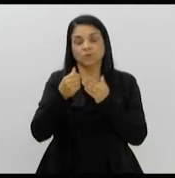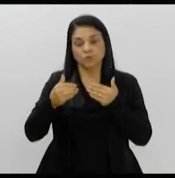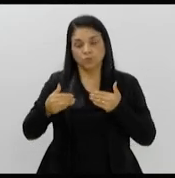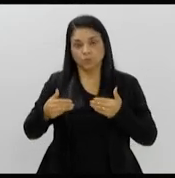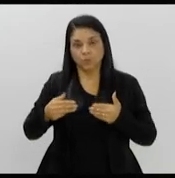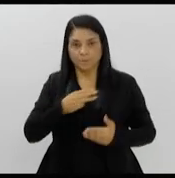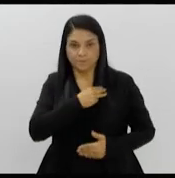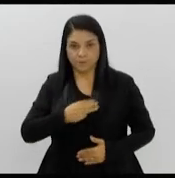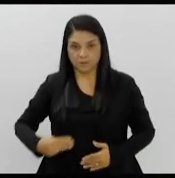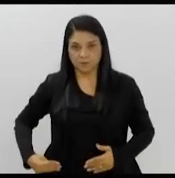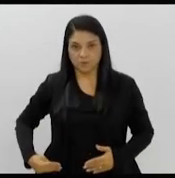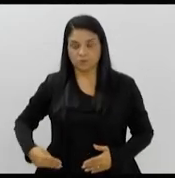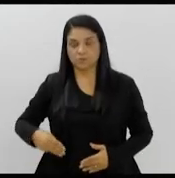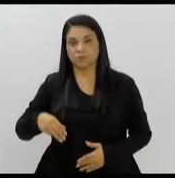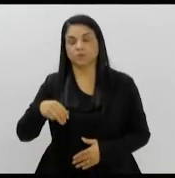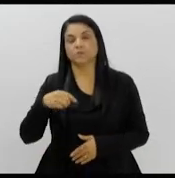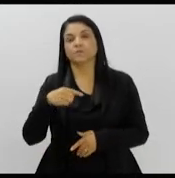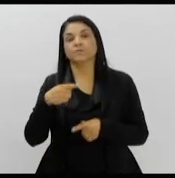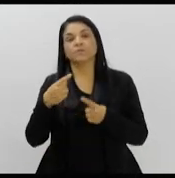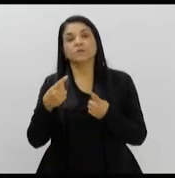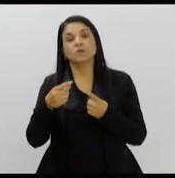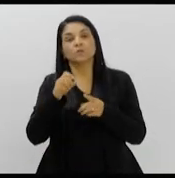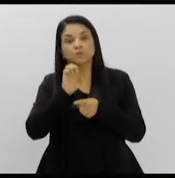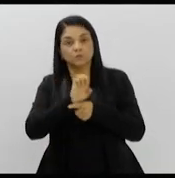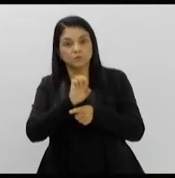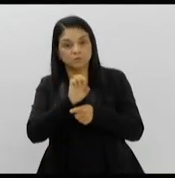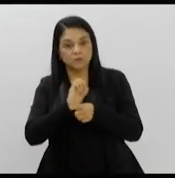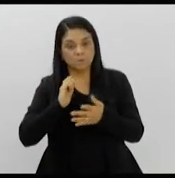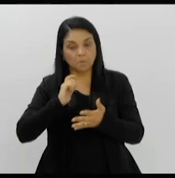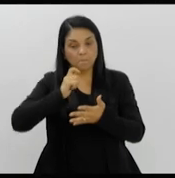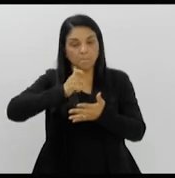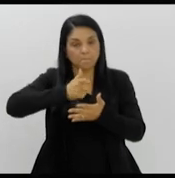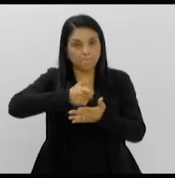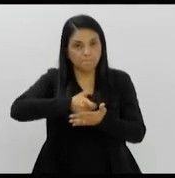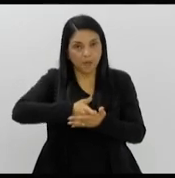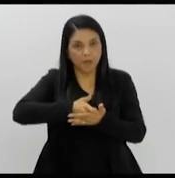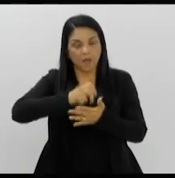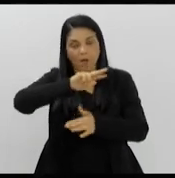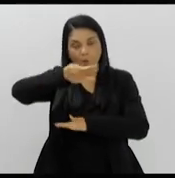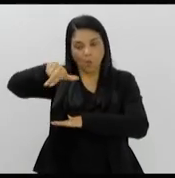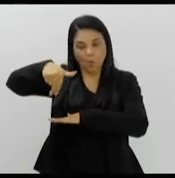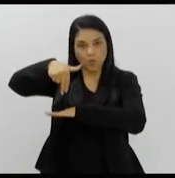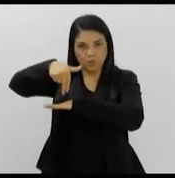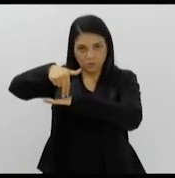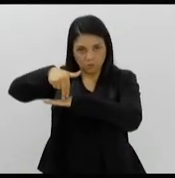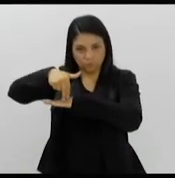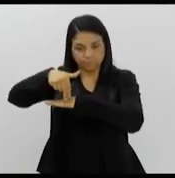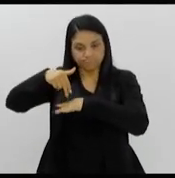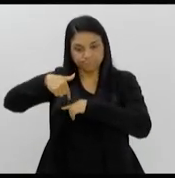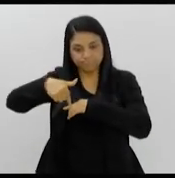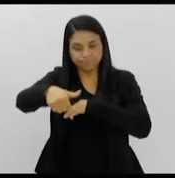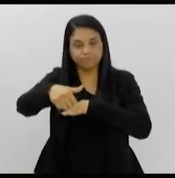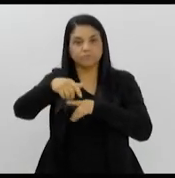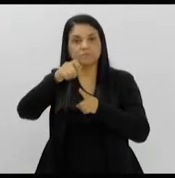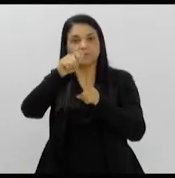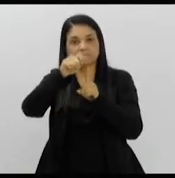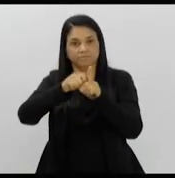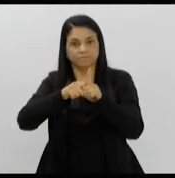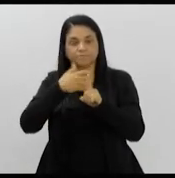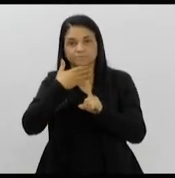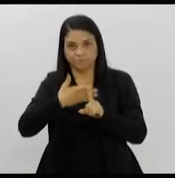tofol né que o o Estado terá que pagar a união neste exercício de